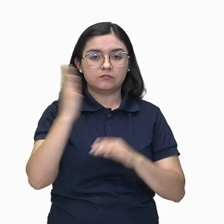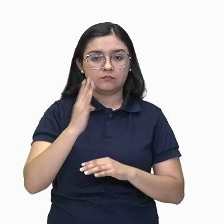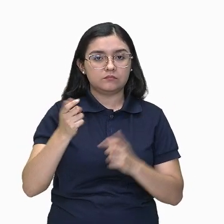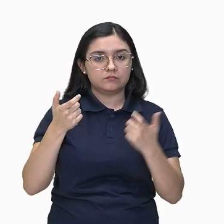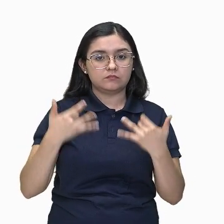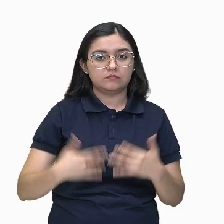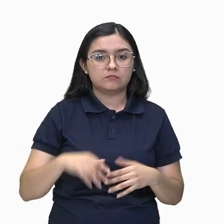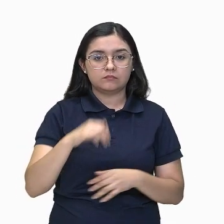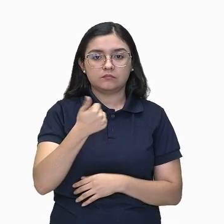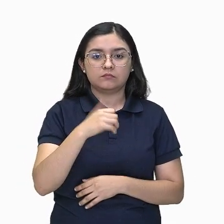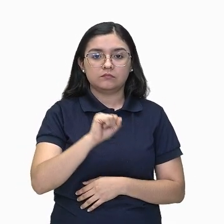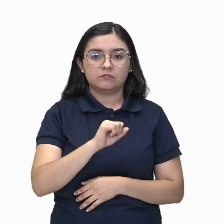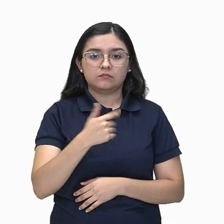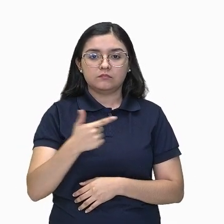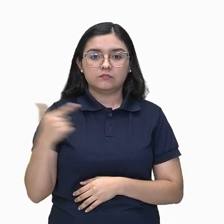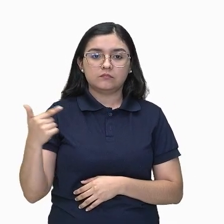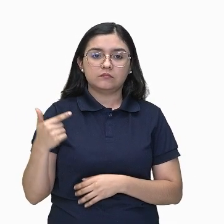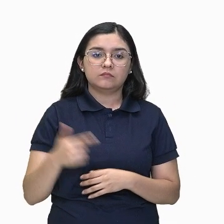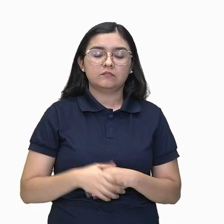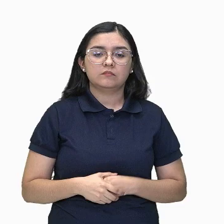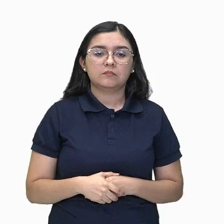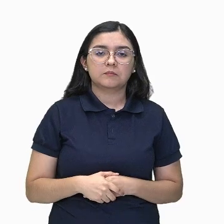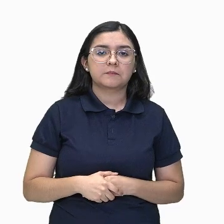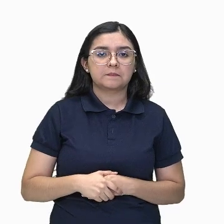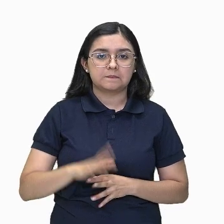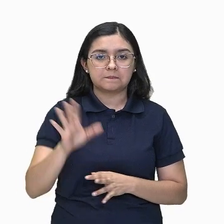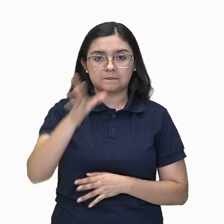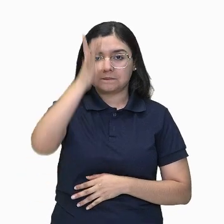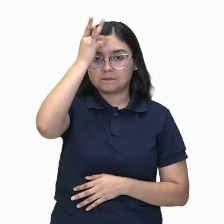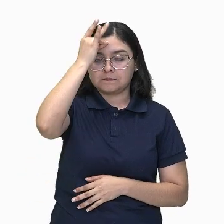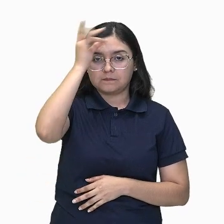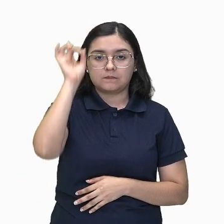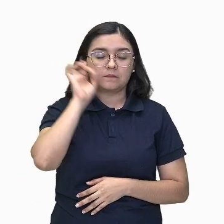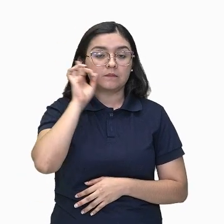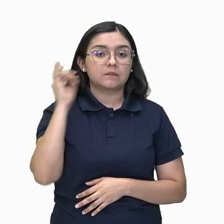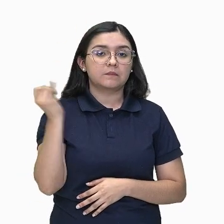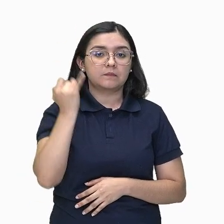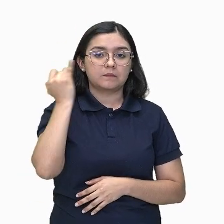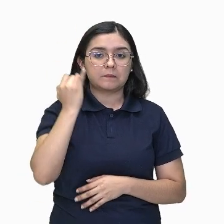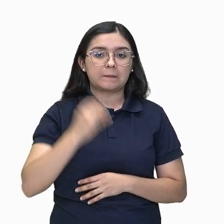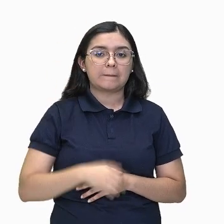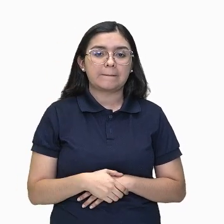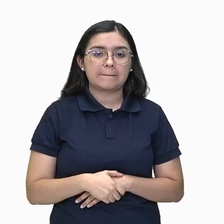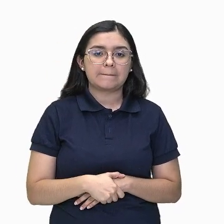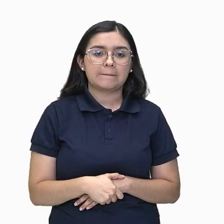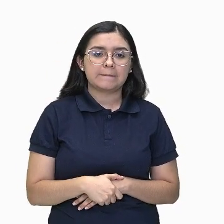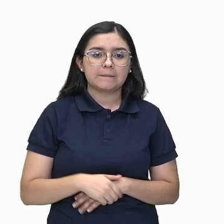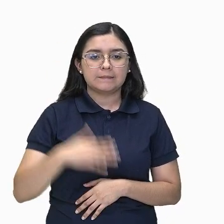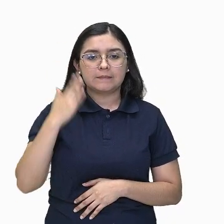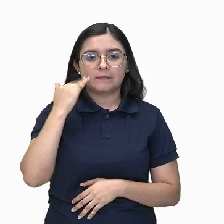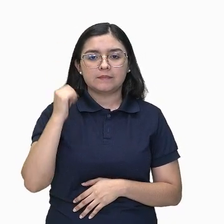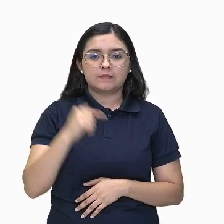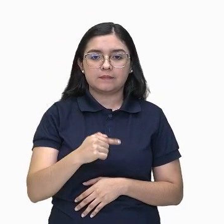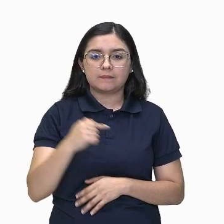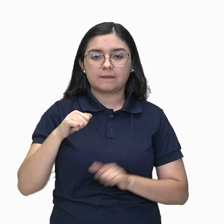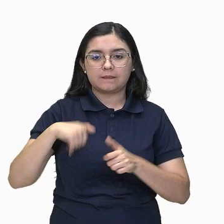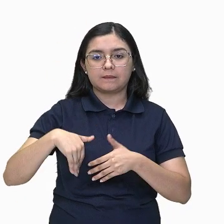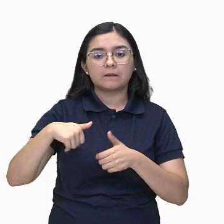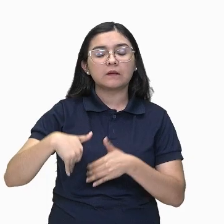vocês, 1822. Guardem essa data, ela é muito importante, tá bom? A gente sabe que no dia 7 de